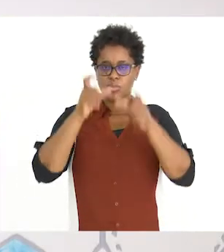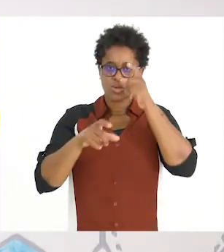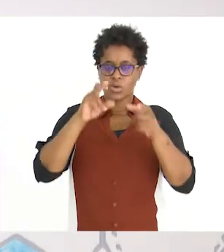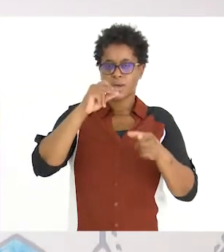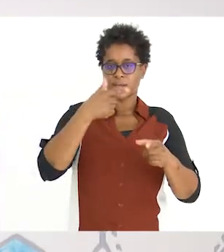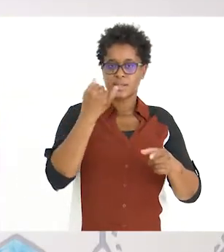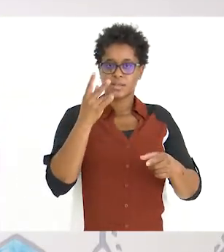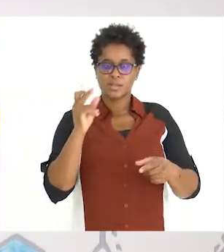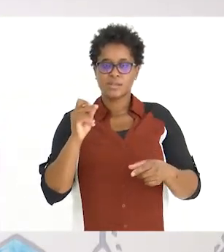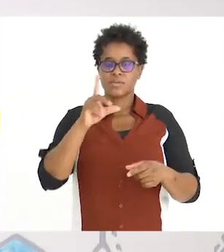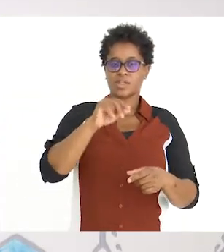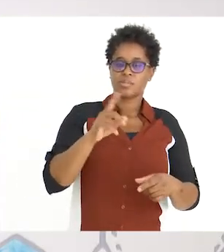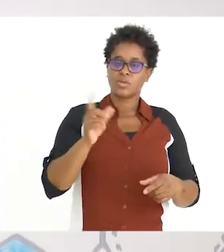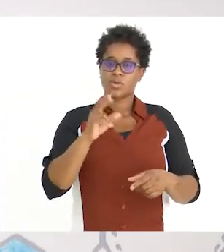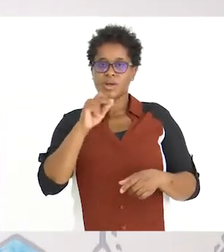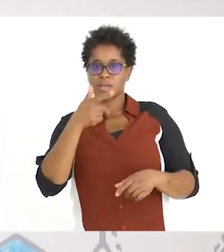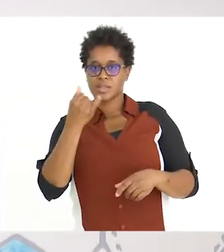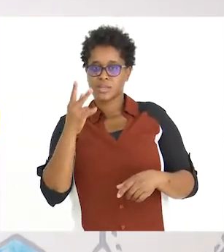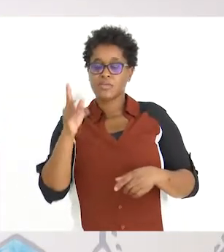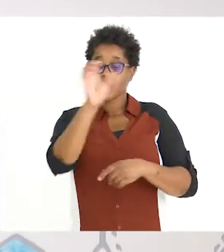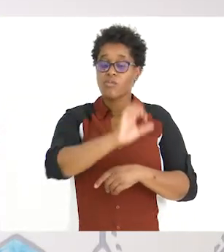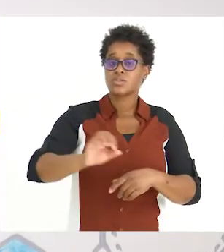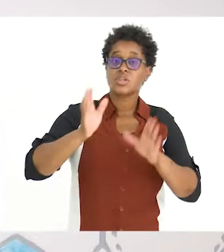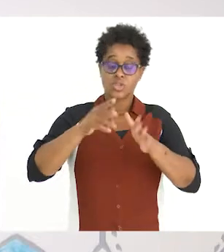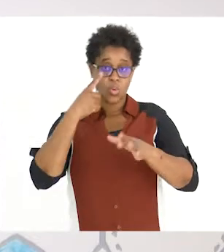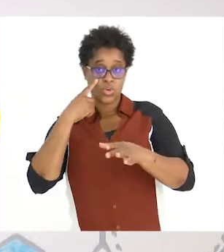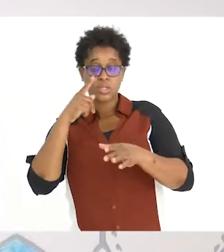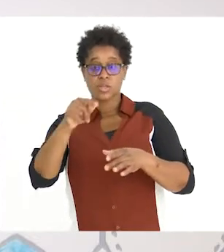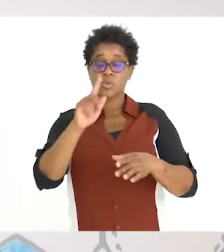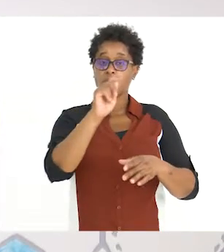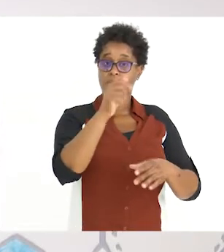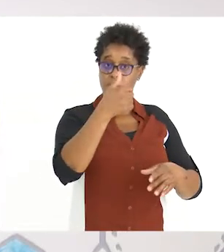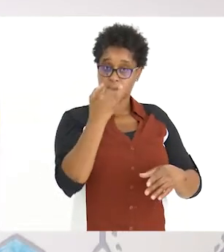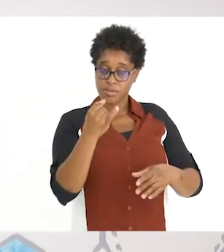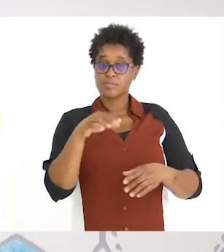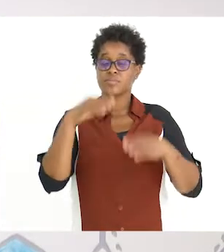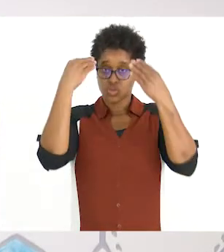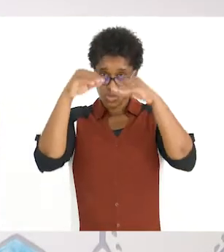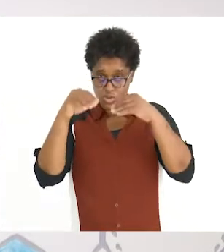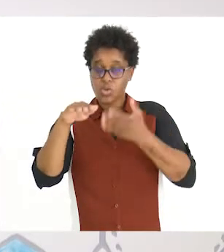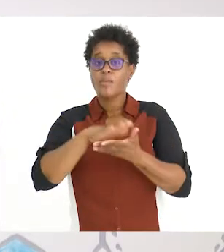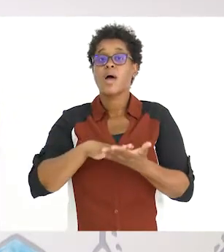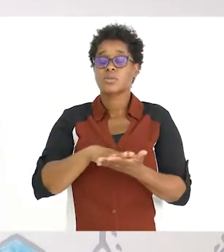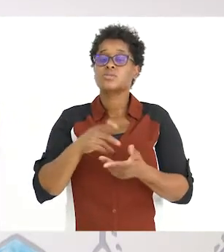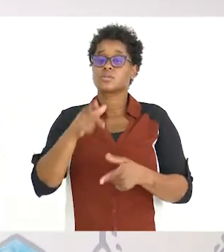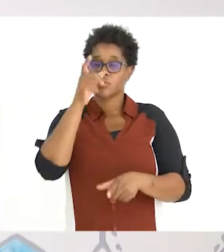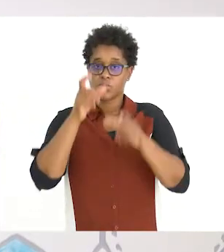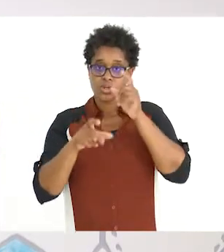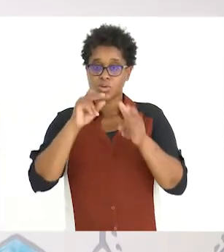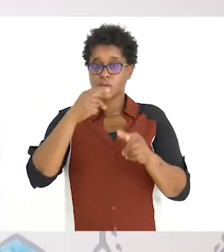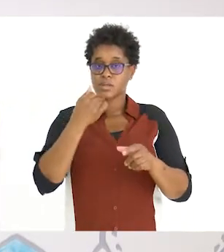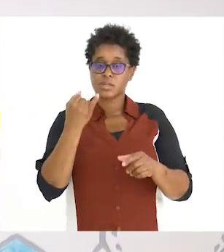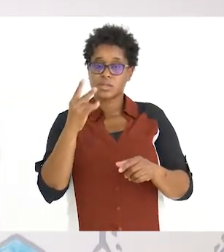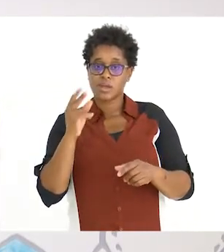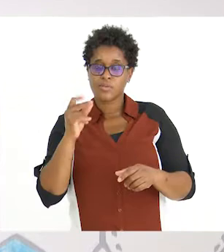e população inativa, que vocês também já conhecem do ensino básico. Da população total, nós temos a população